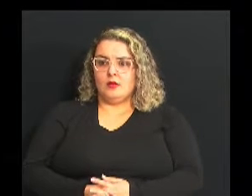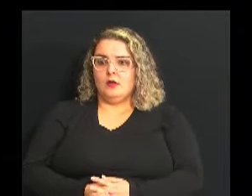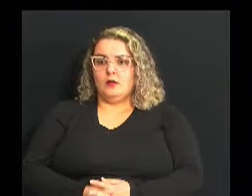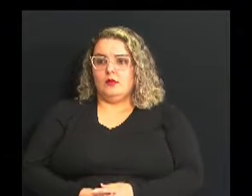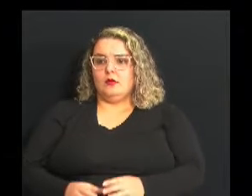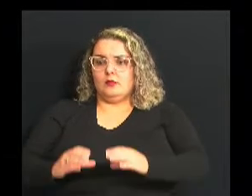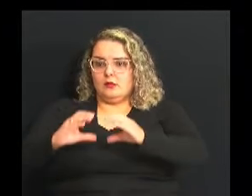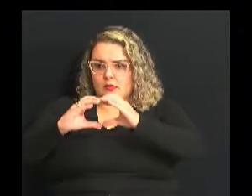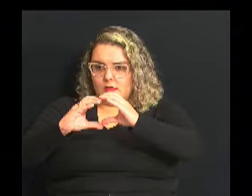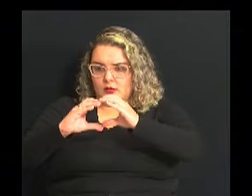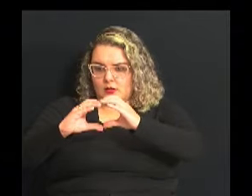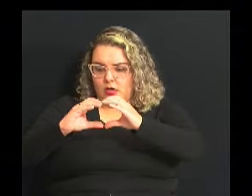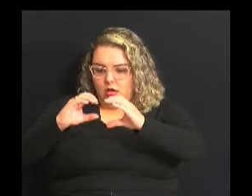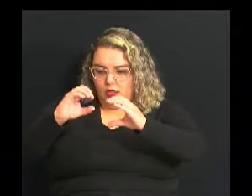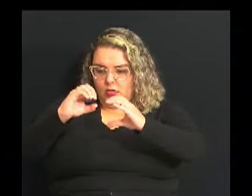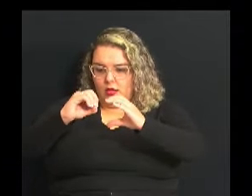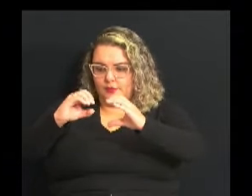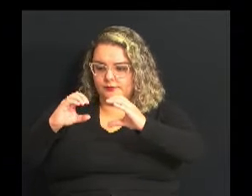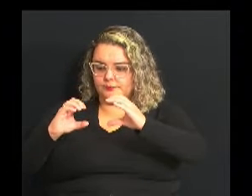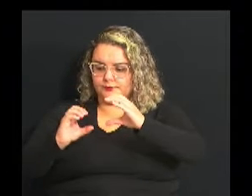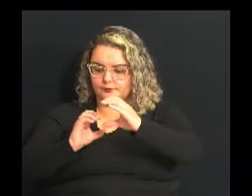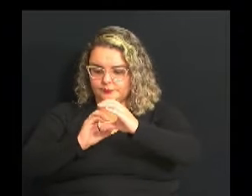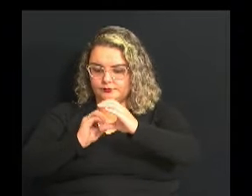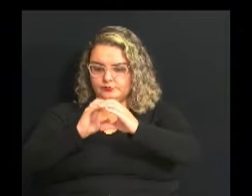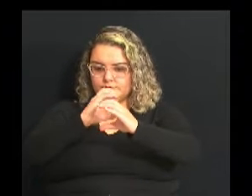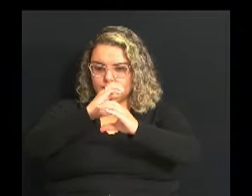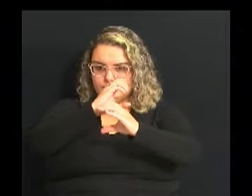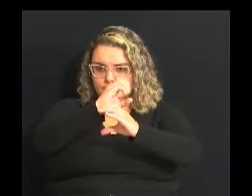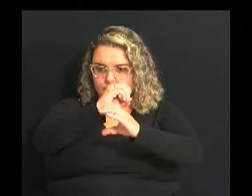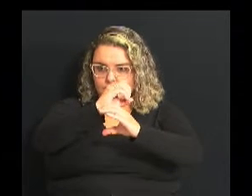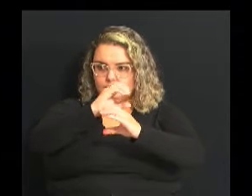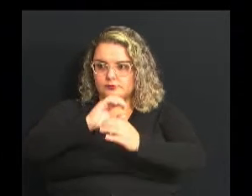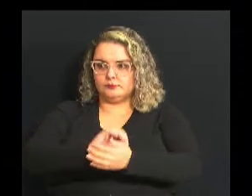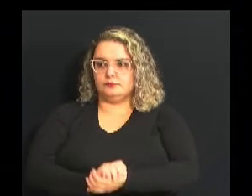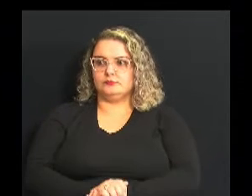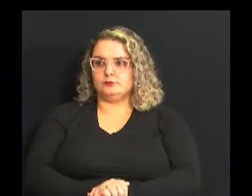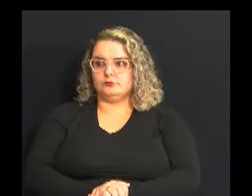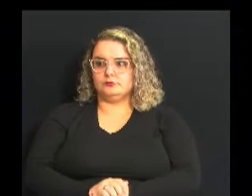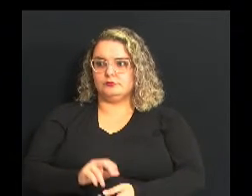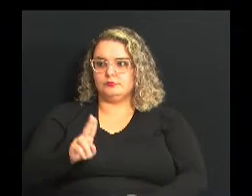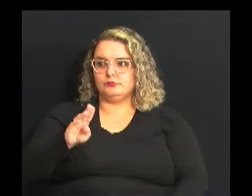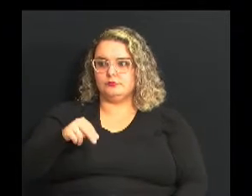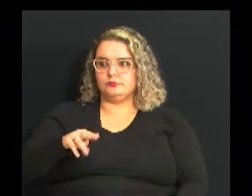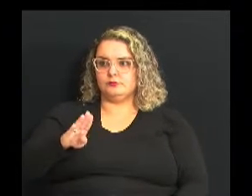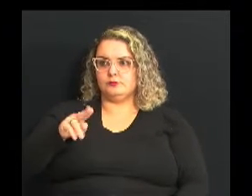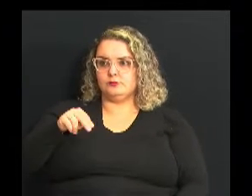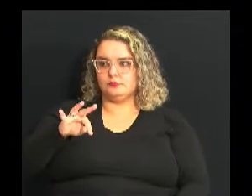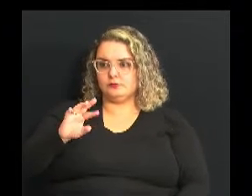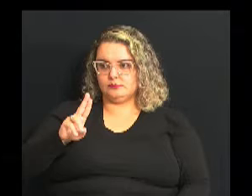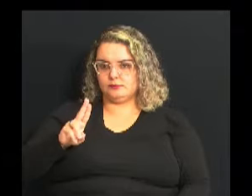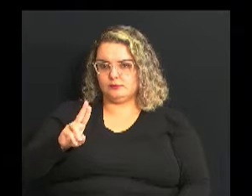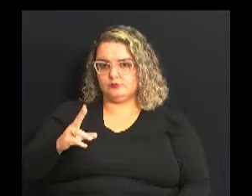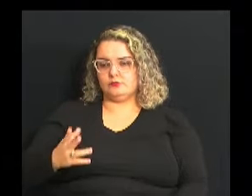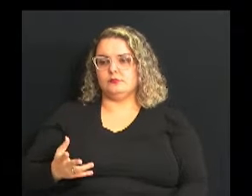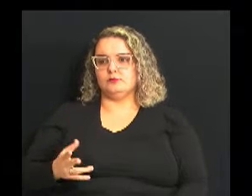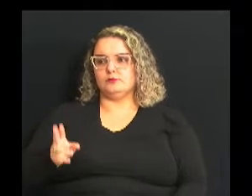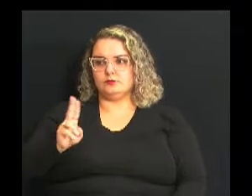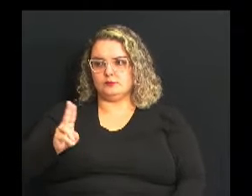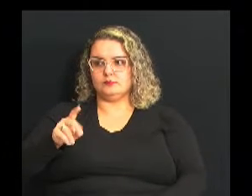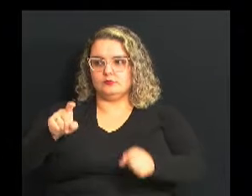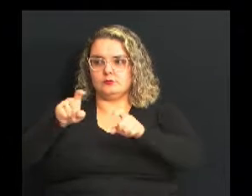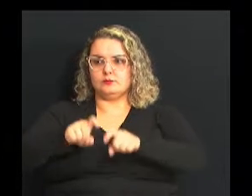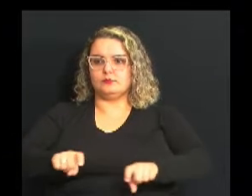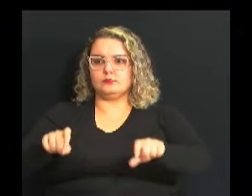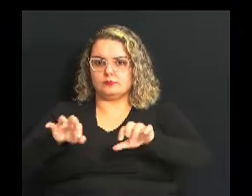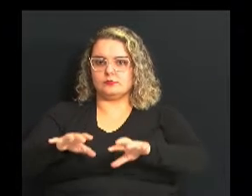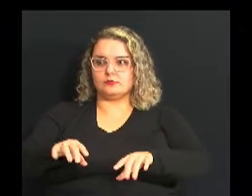redondo, que é o símbolo do Ubuntu, né? Que é o sistema operacional que a gente usa nos computadores aqui, né? Principalmente dos